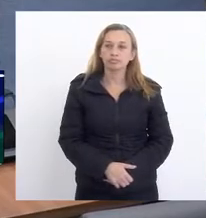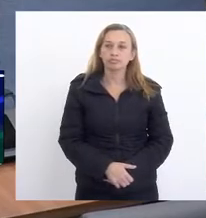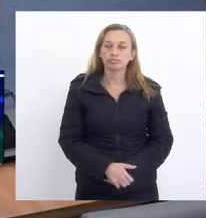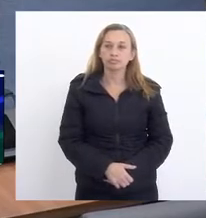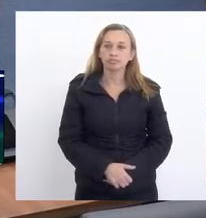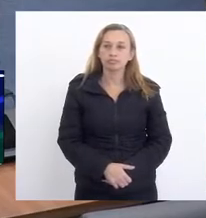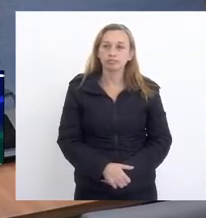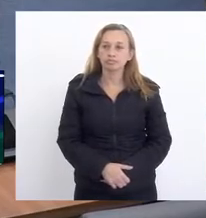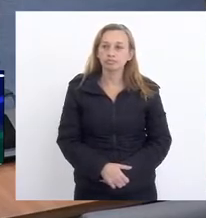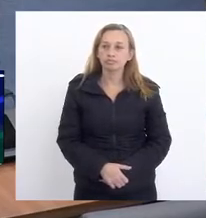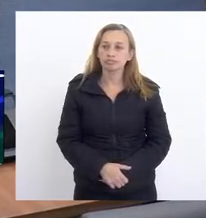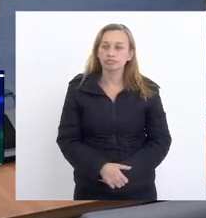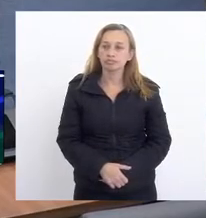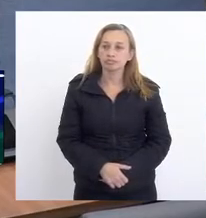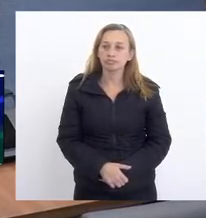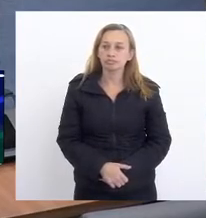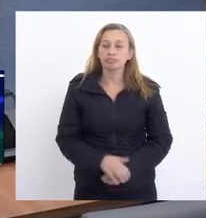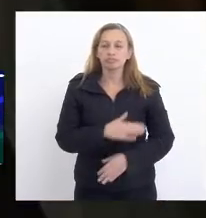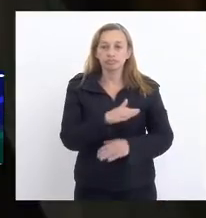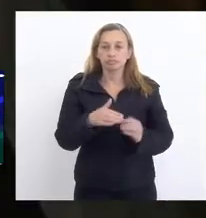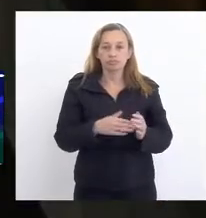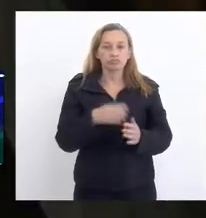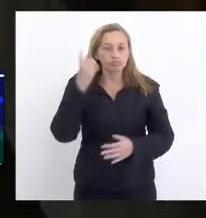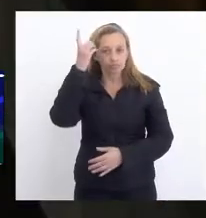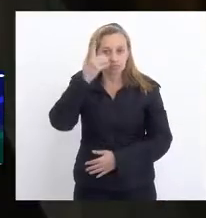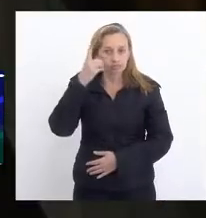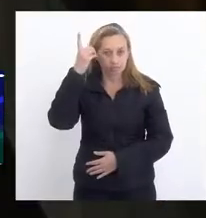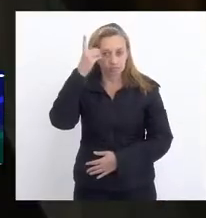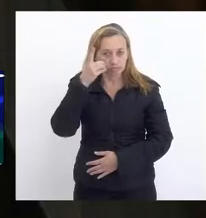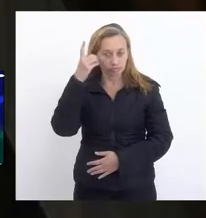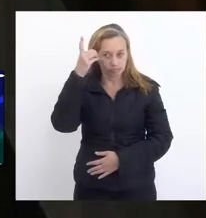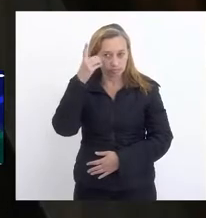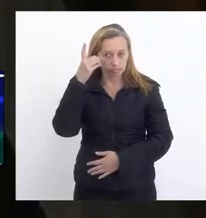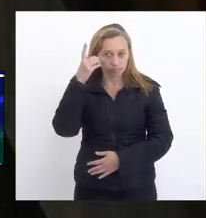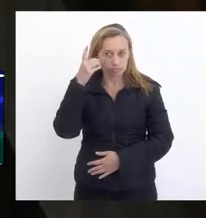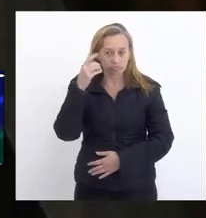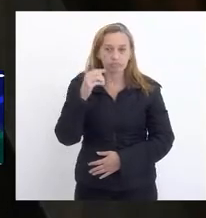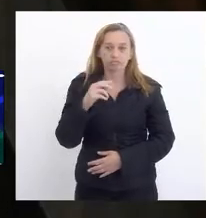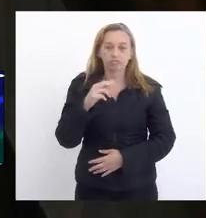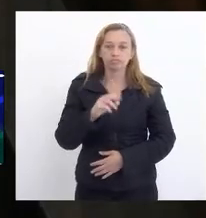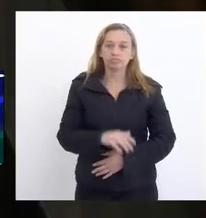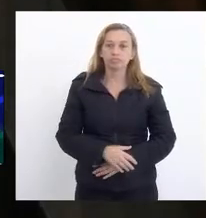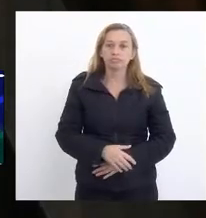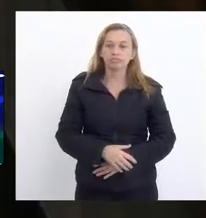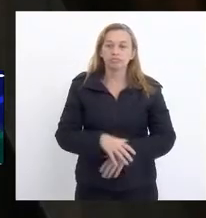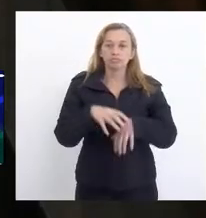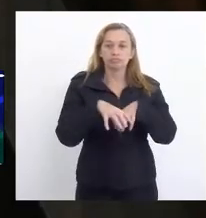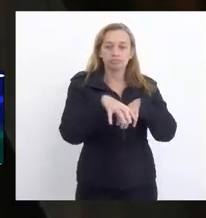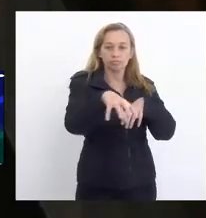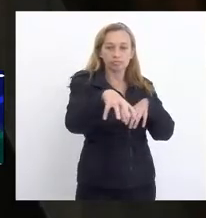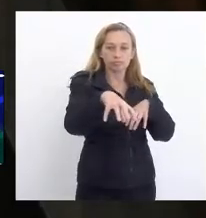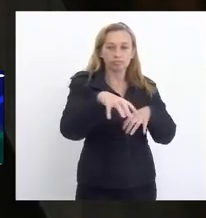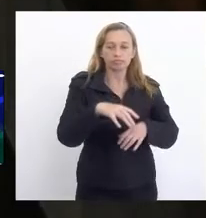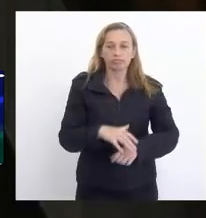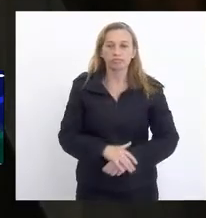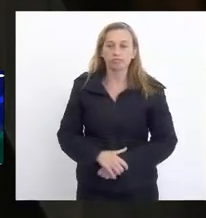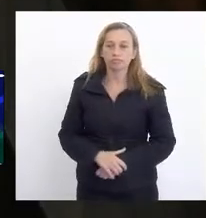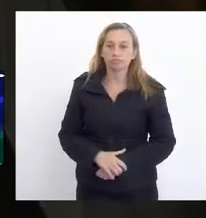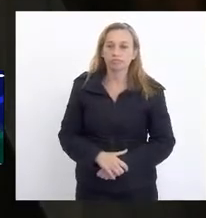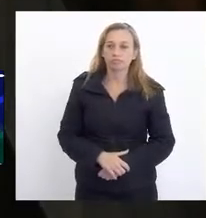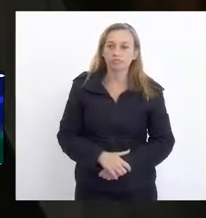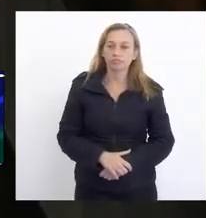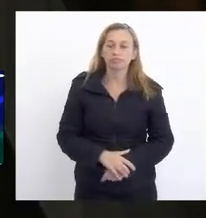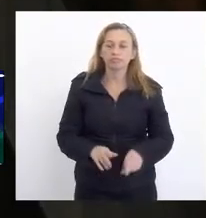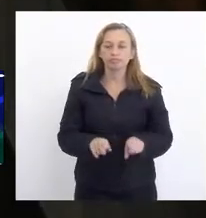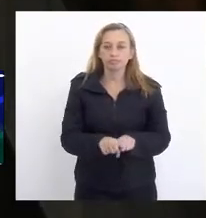senhoras e senhores deputados que nos assistem de forma remota